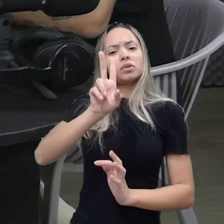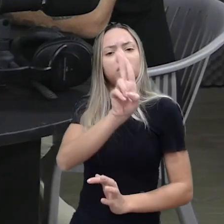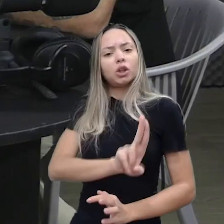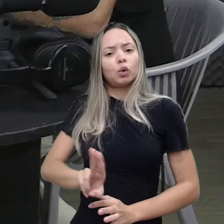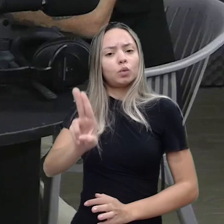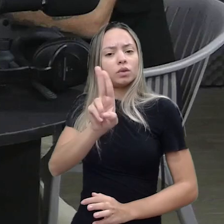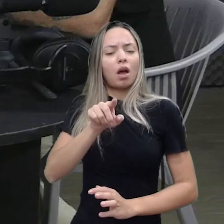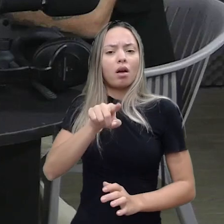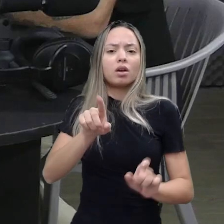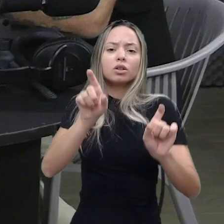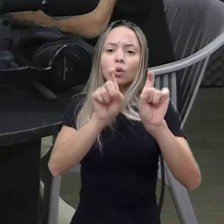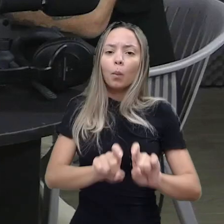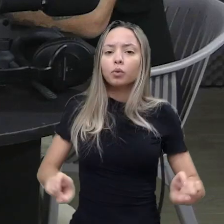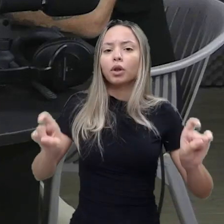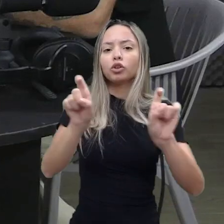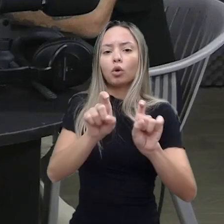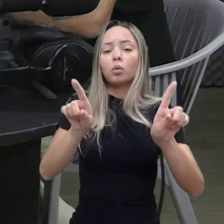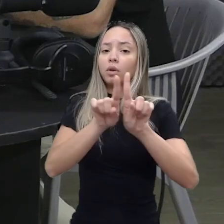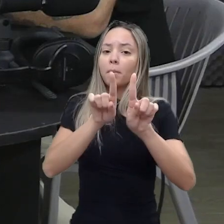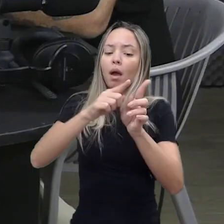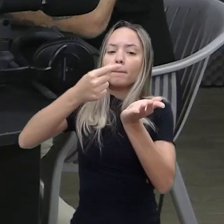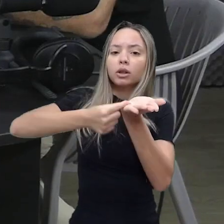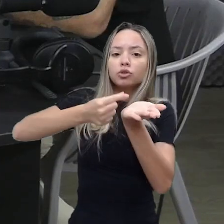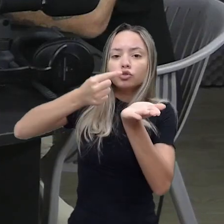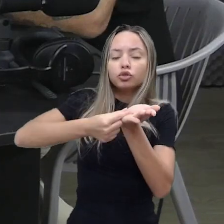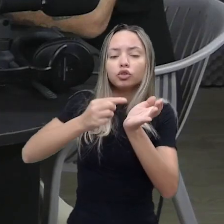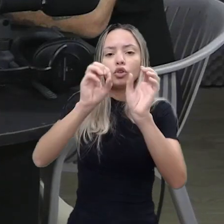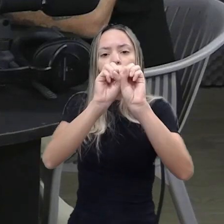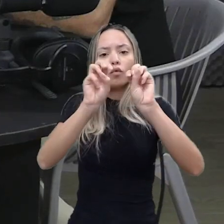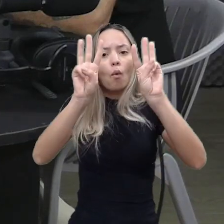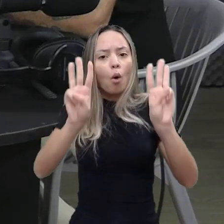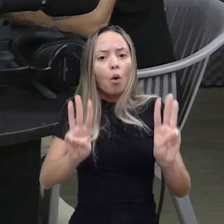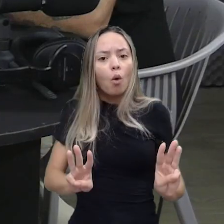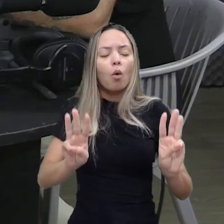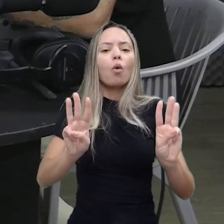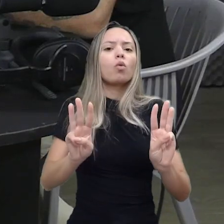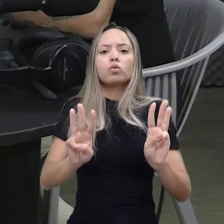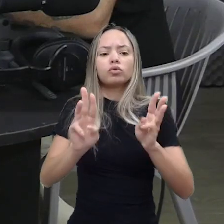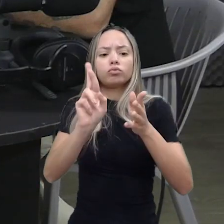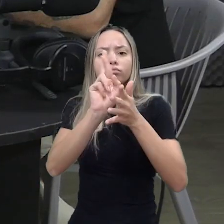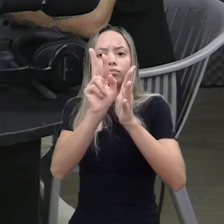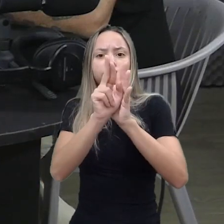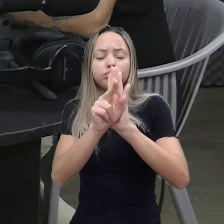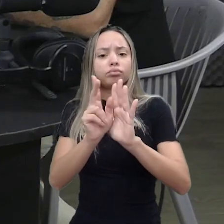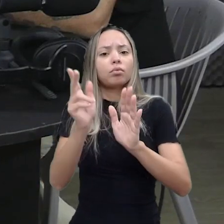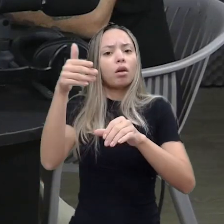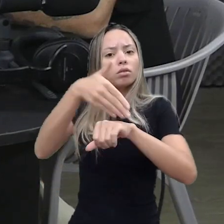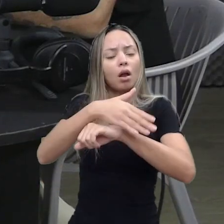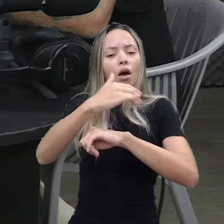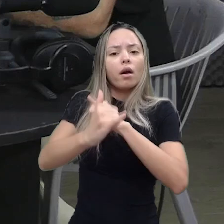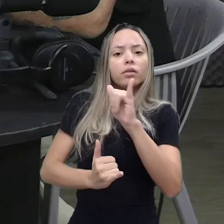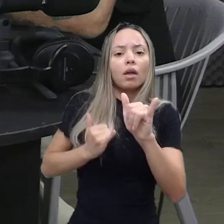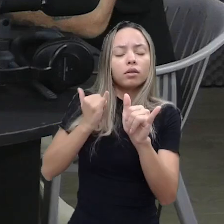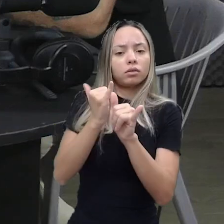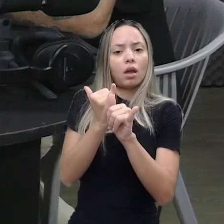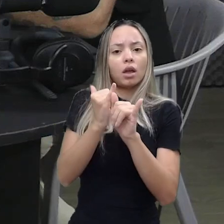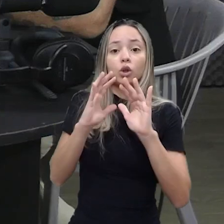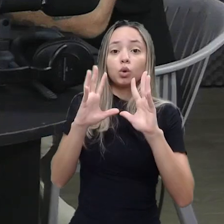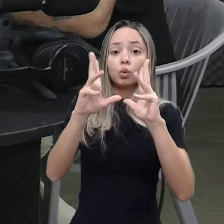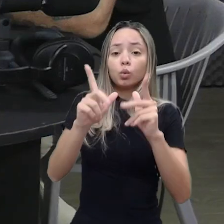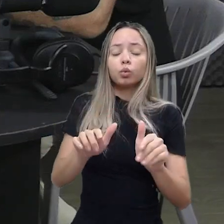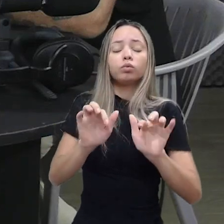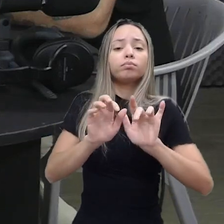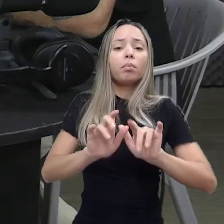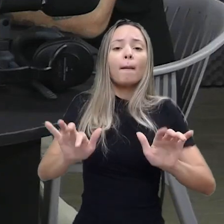computador, seus programas, Word, Excel, acessar a internet, fazer tudo